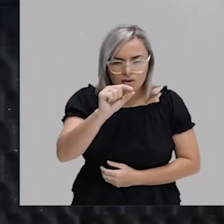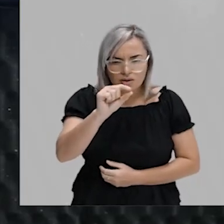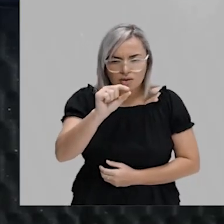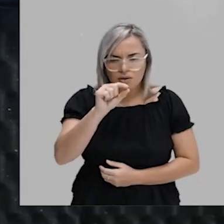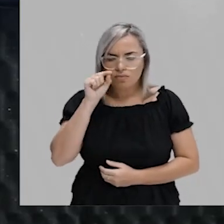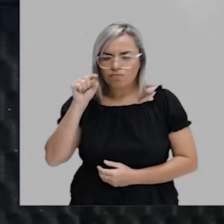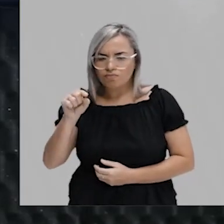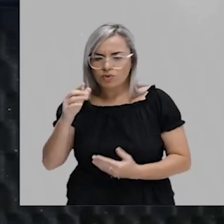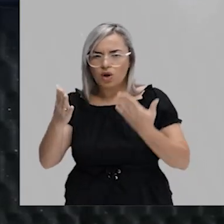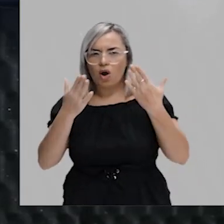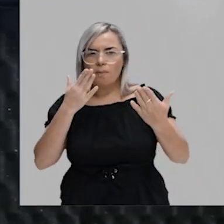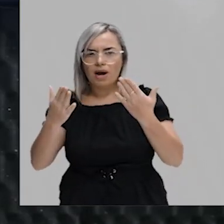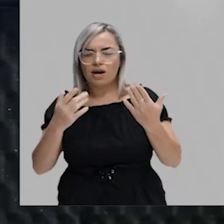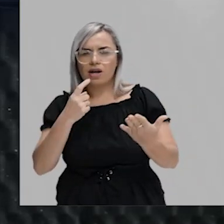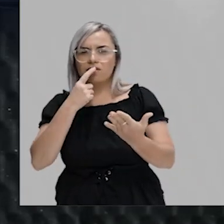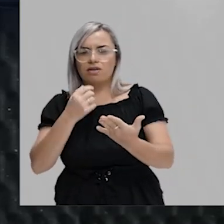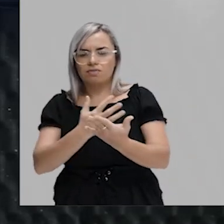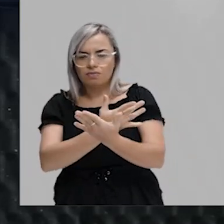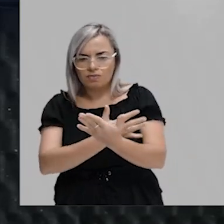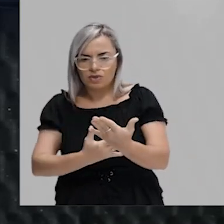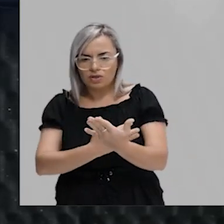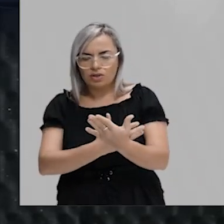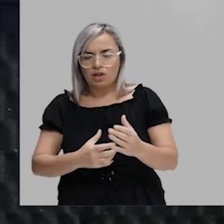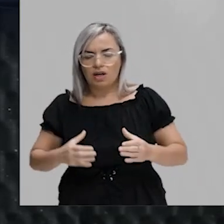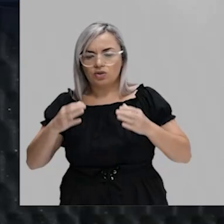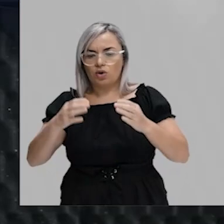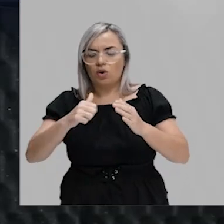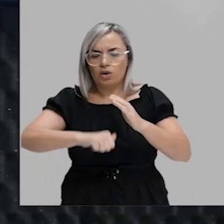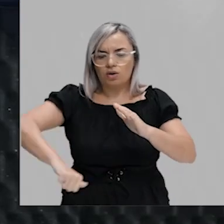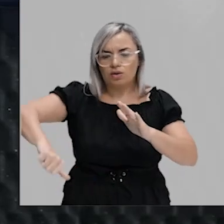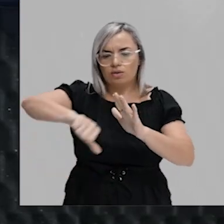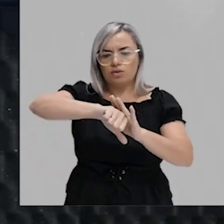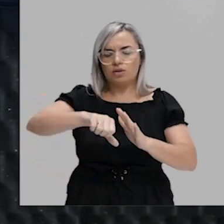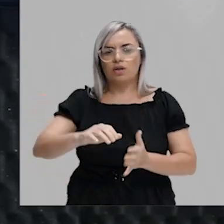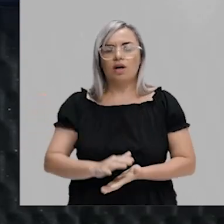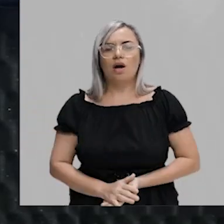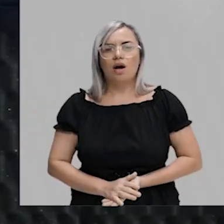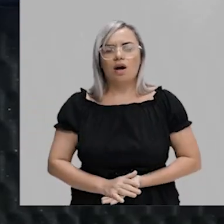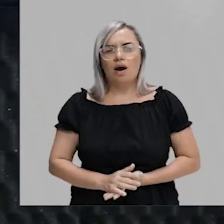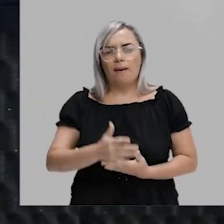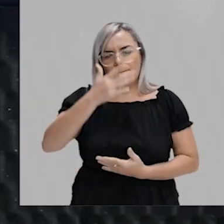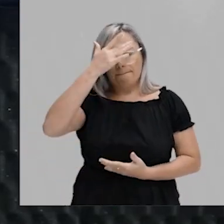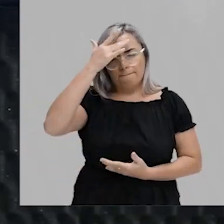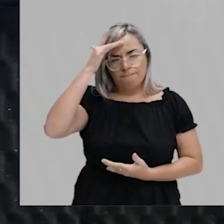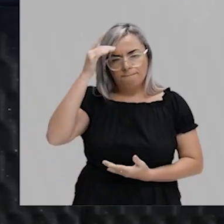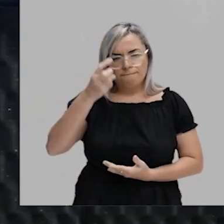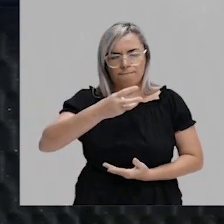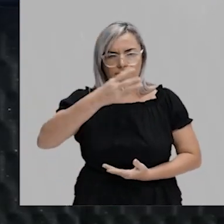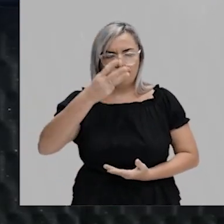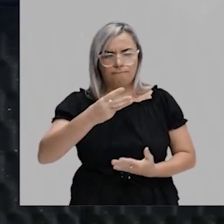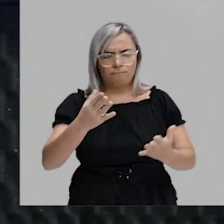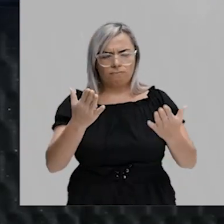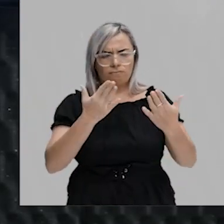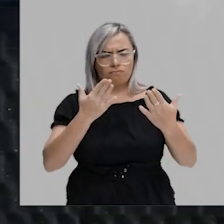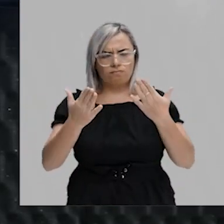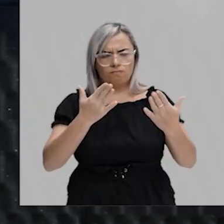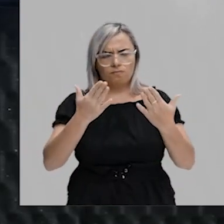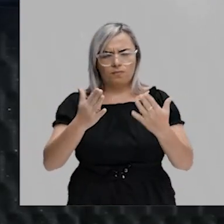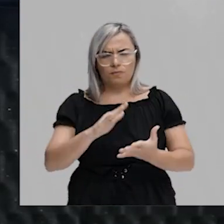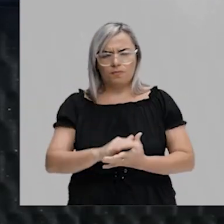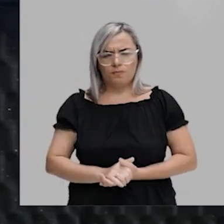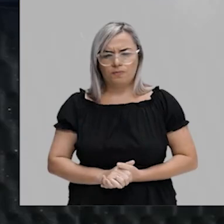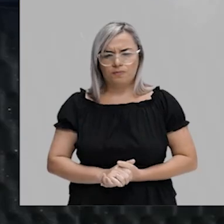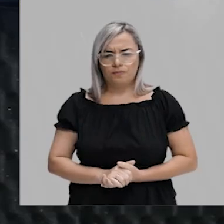lá no local do crime, tá? Eu olho para o indivíduo 3, olha só, pessoal, o indivíduo 3. Barrinha